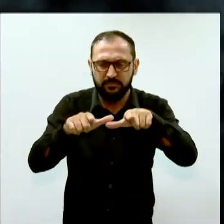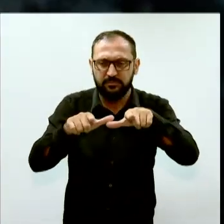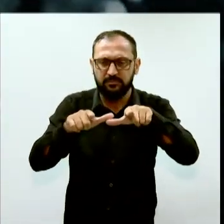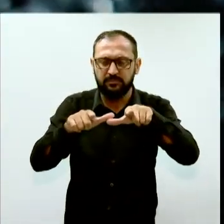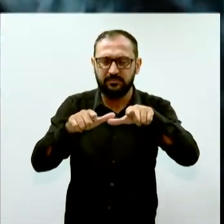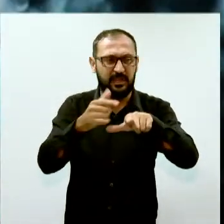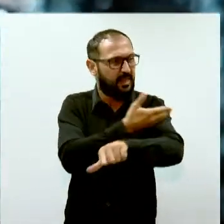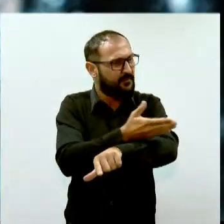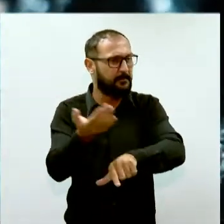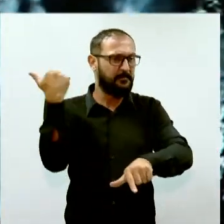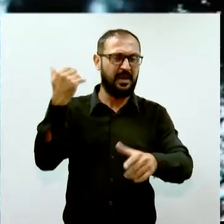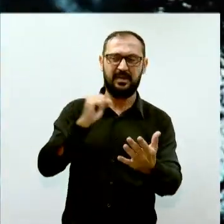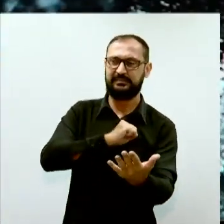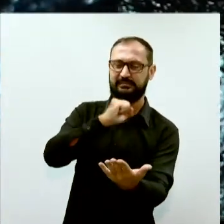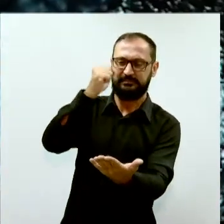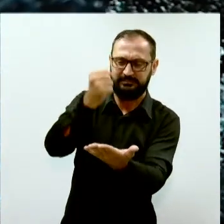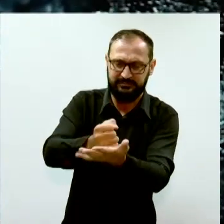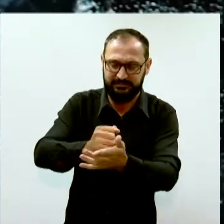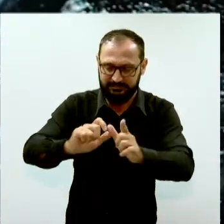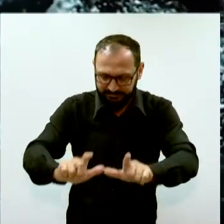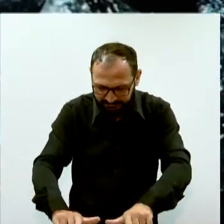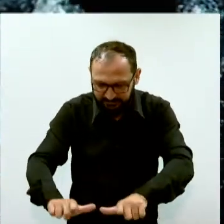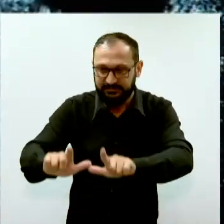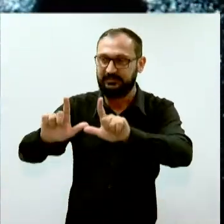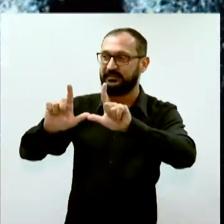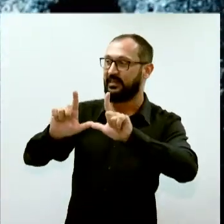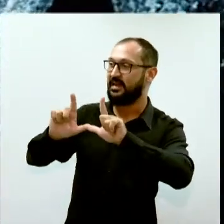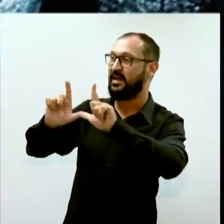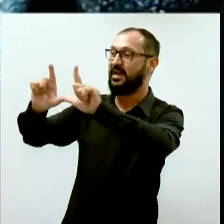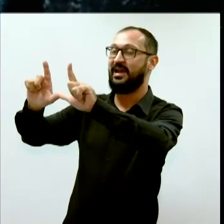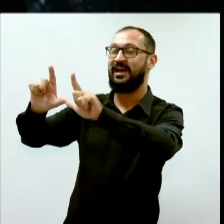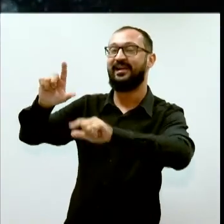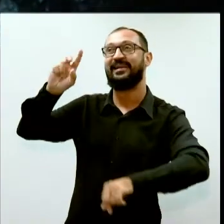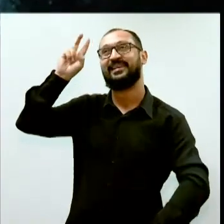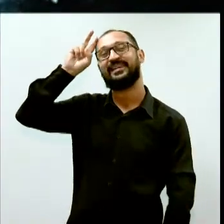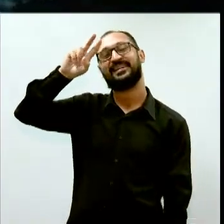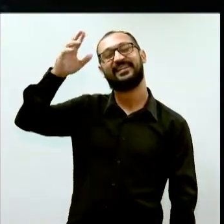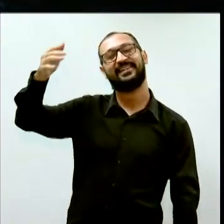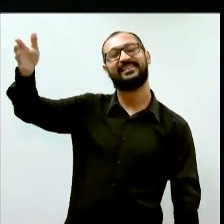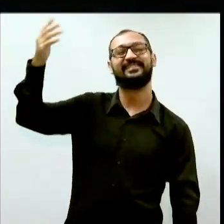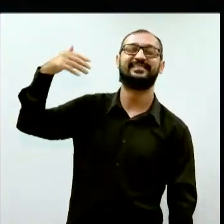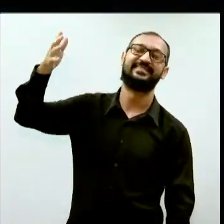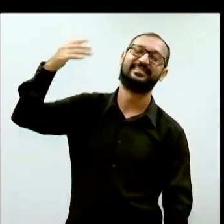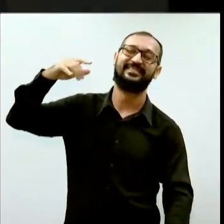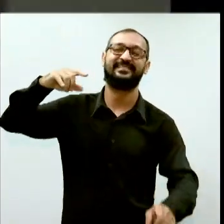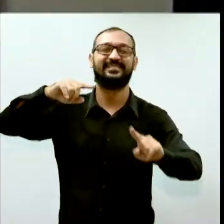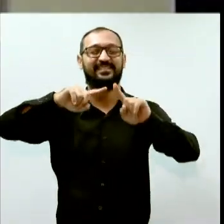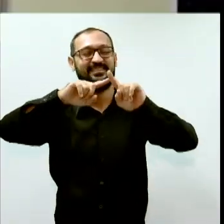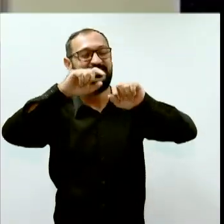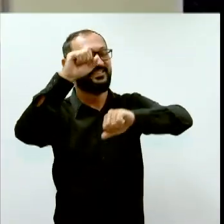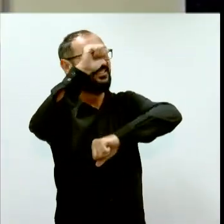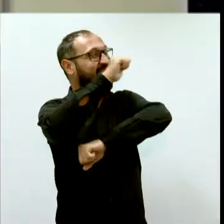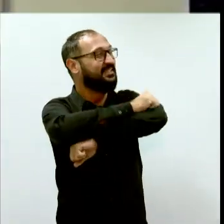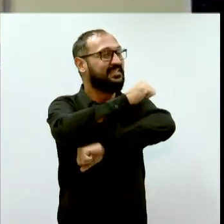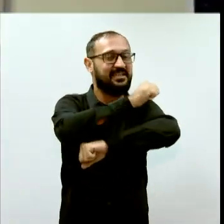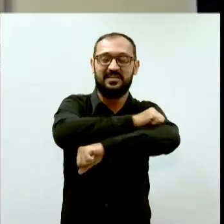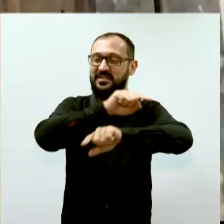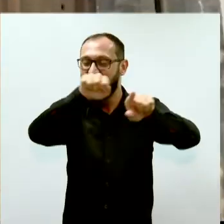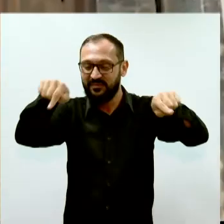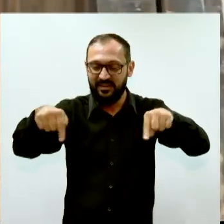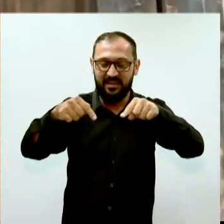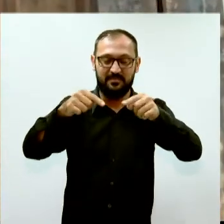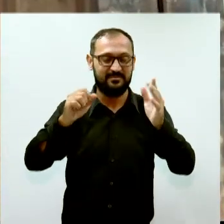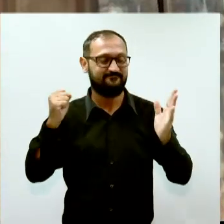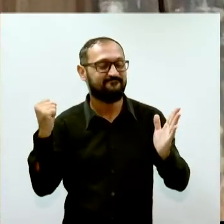da pegada em branco. Na janela da lembrança. A janela é um passo,